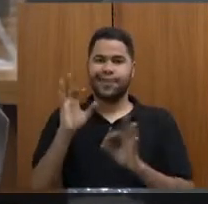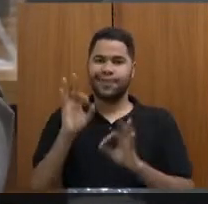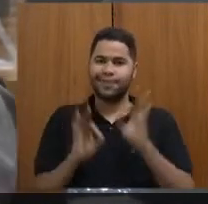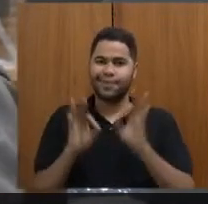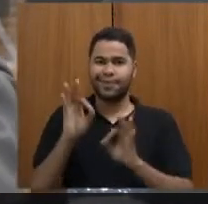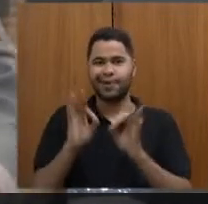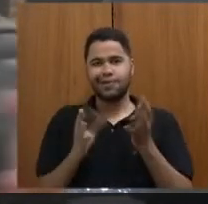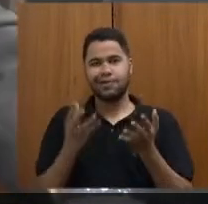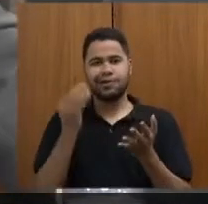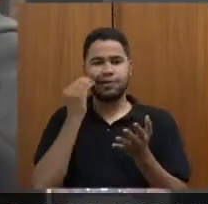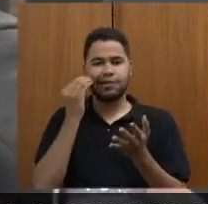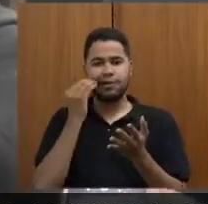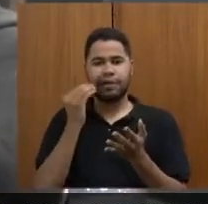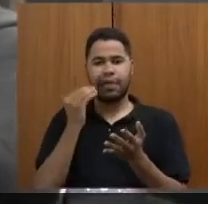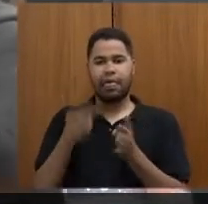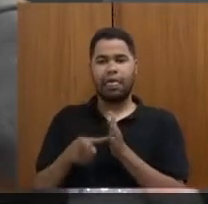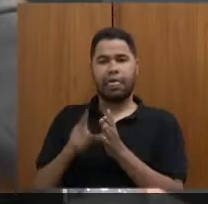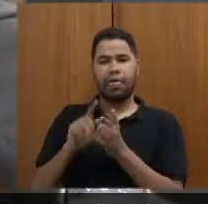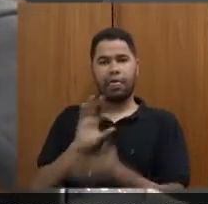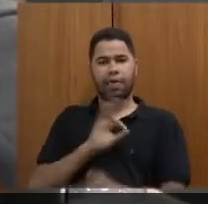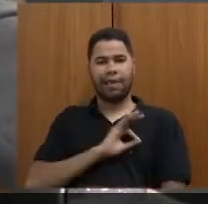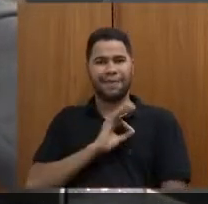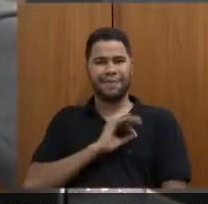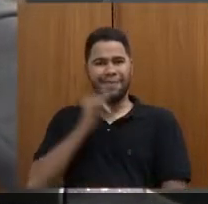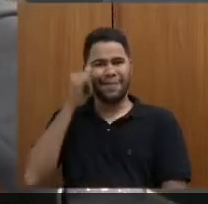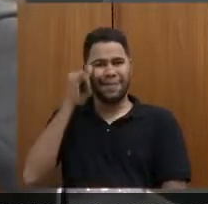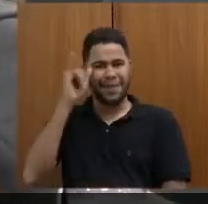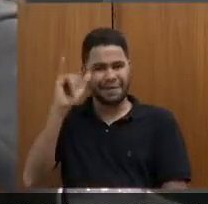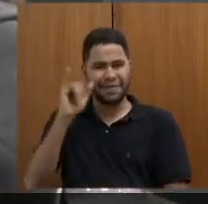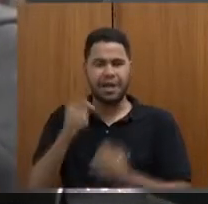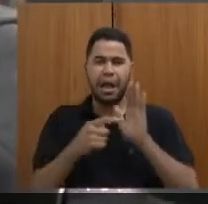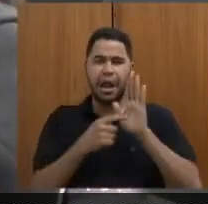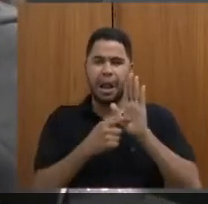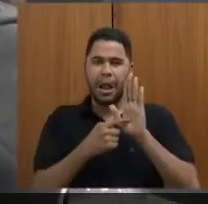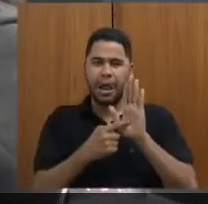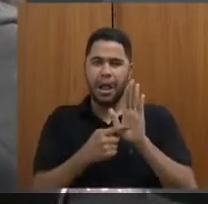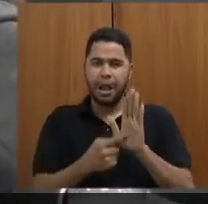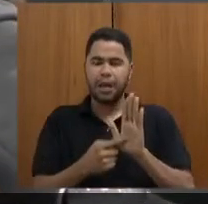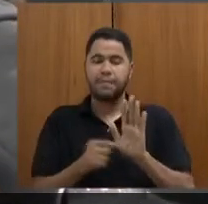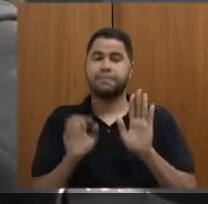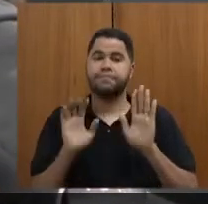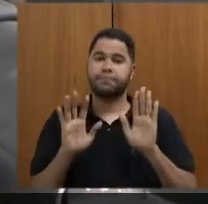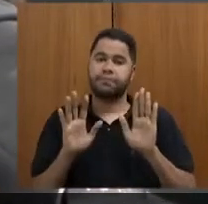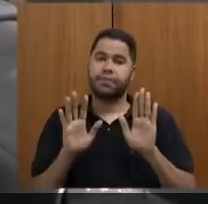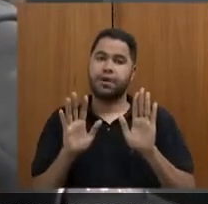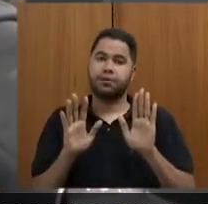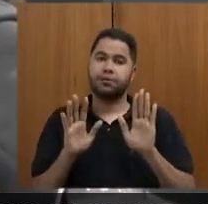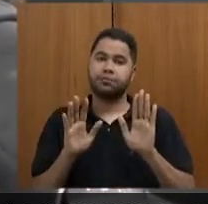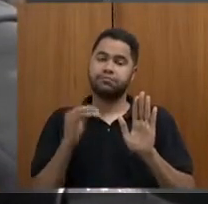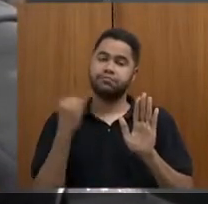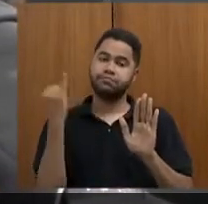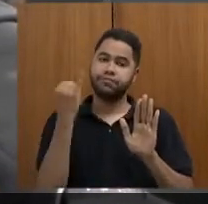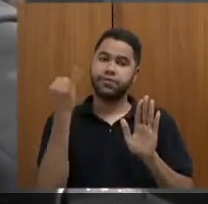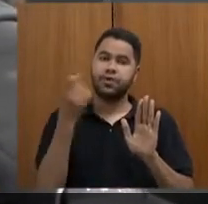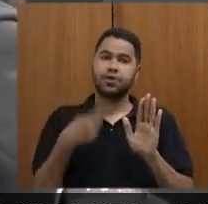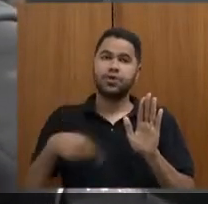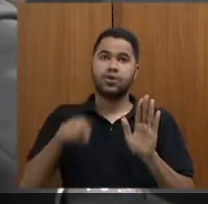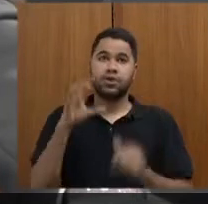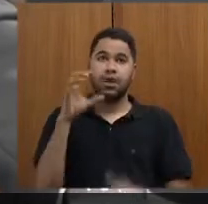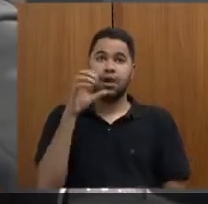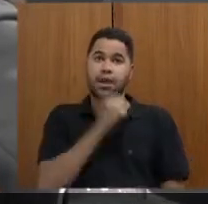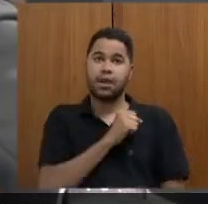preparatórias, digamos, ou antecipatórias para evitar qualquer forma de manifestação, mas reputo como essencial que a gente tenha uma reação